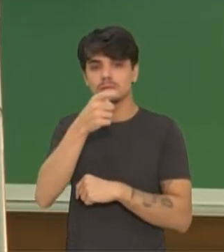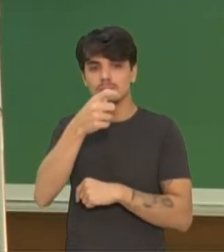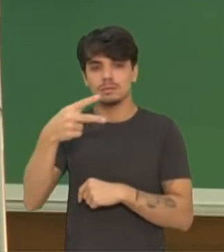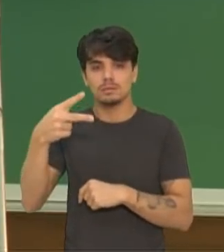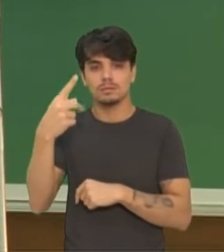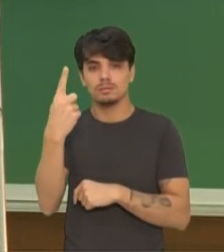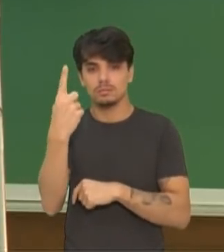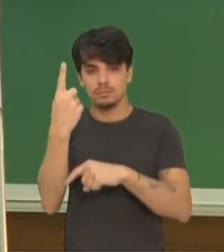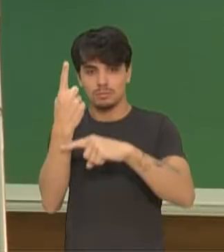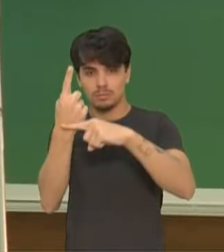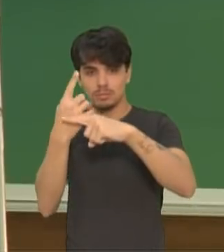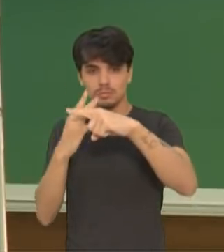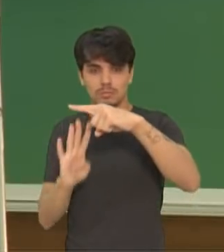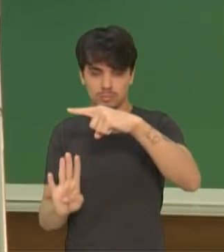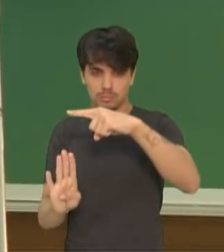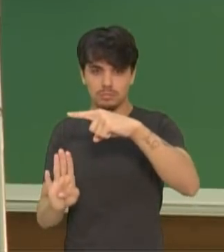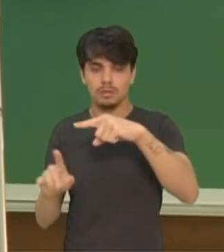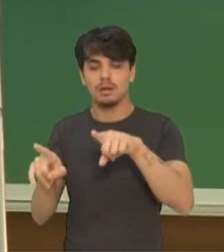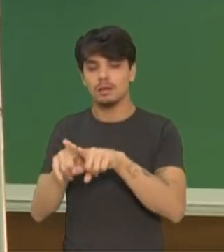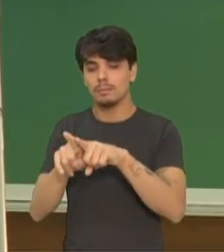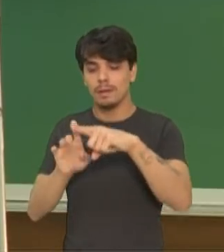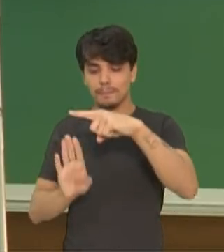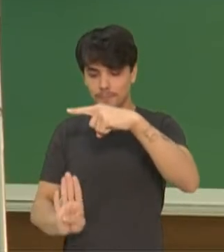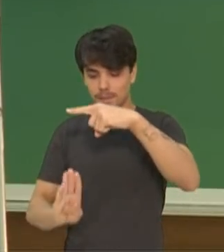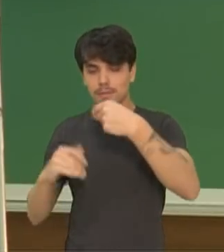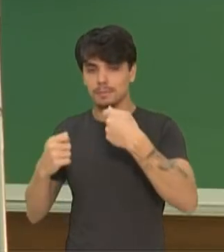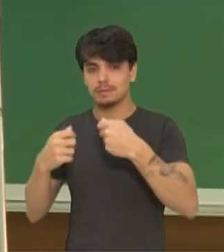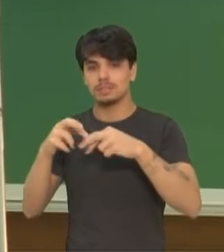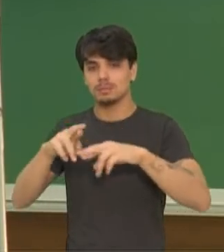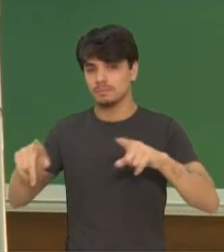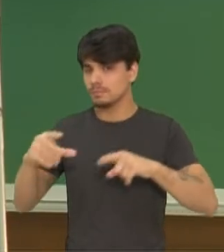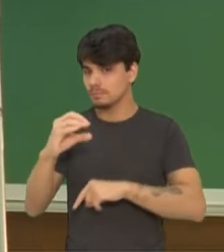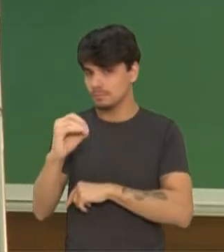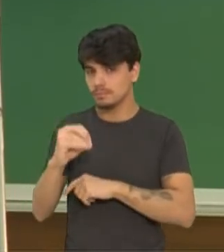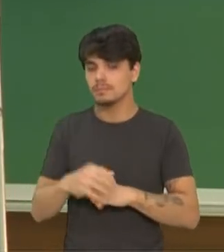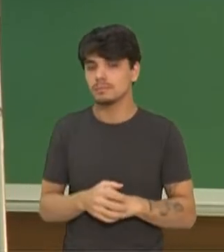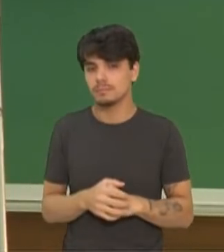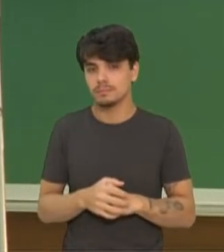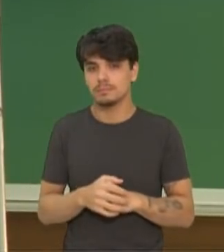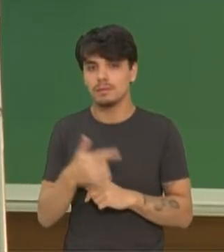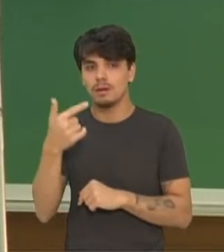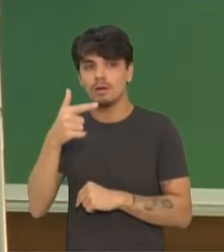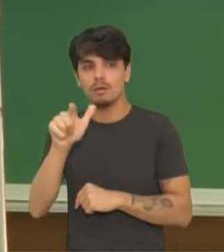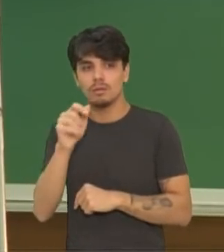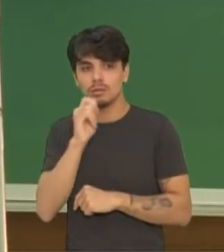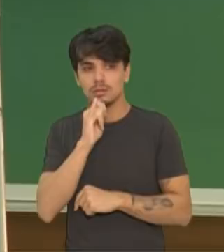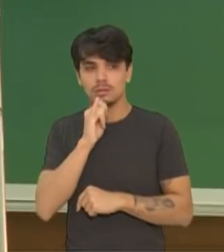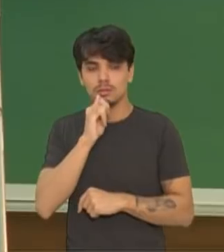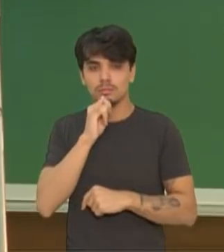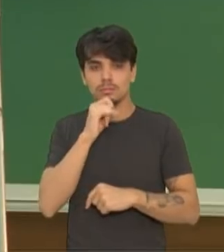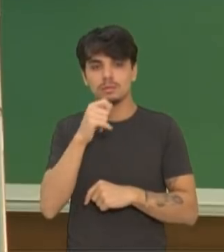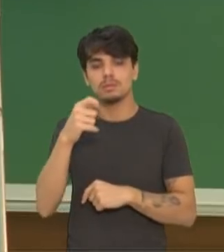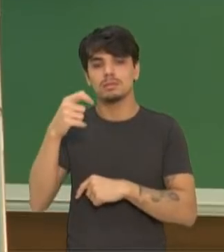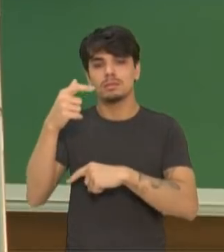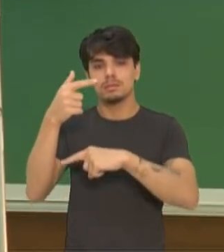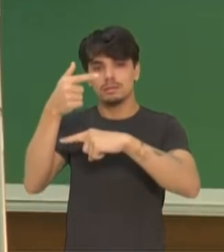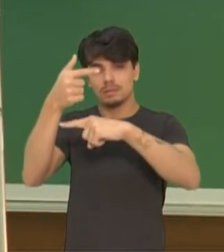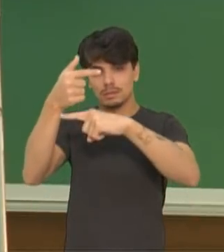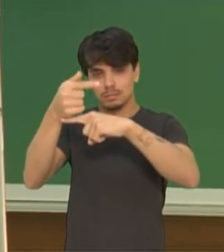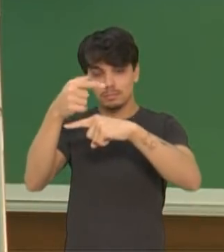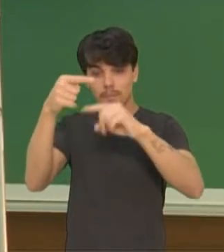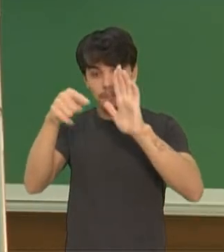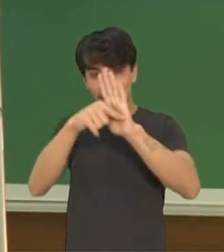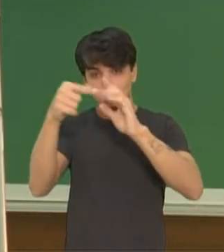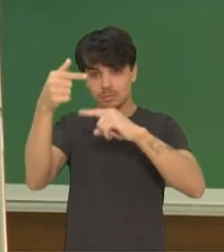1 sobre b, mesma coisa, o b tem que ser diferente de zero. Outro exemplo, menos 7 sobre c, o